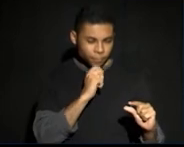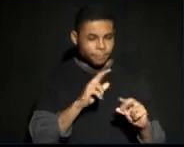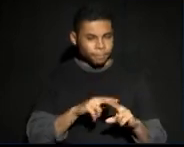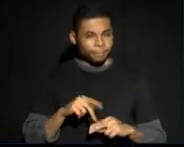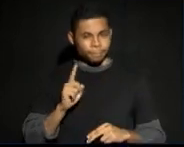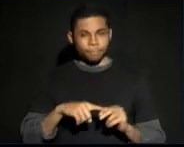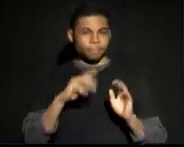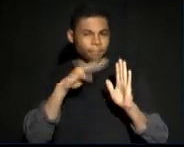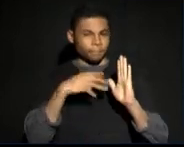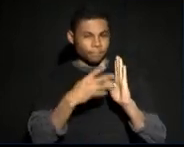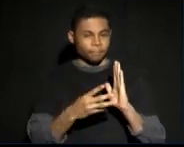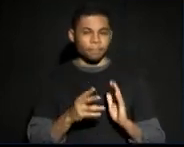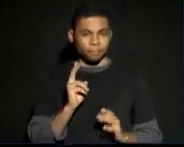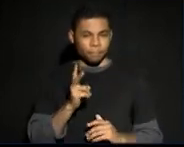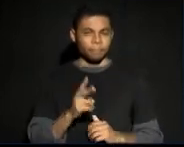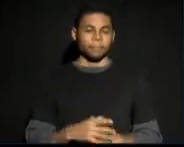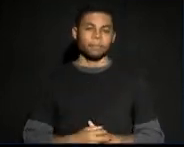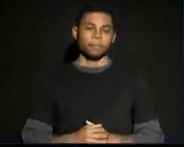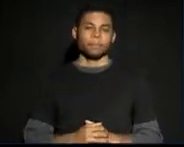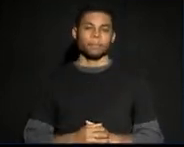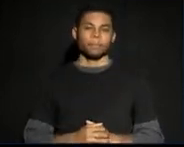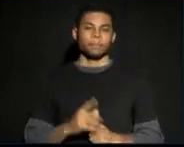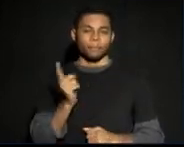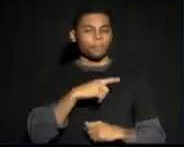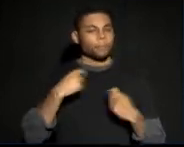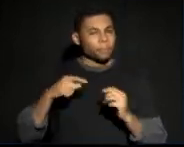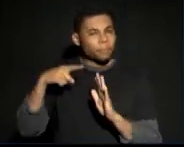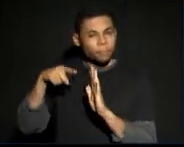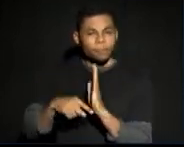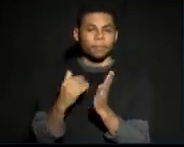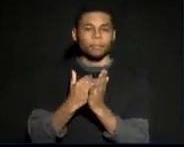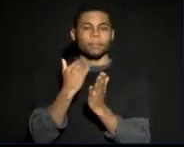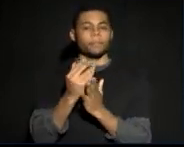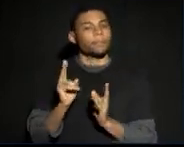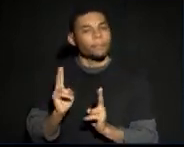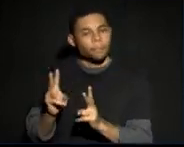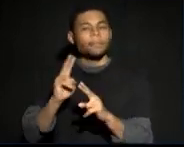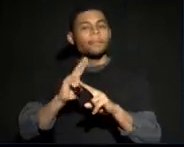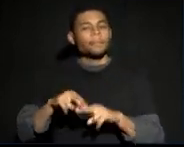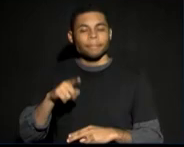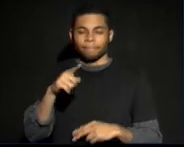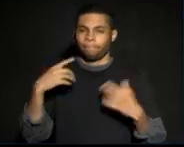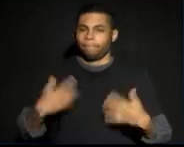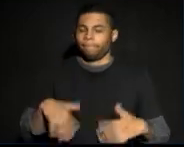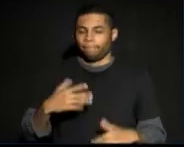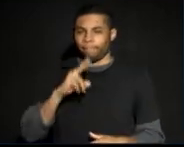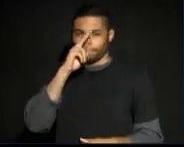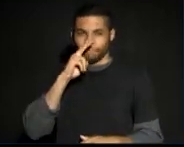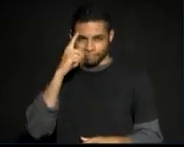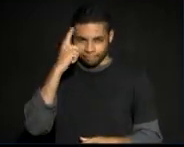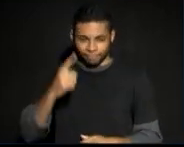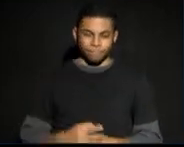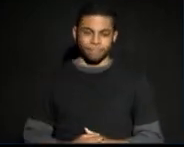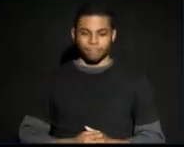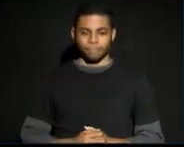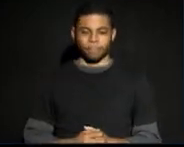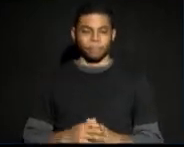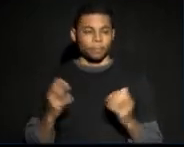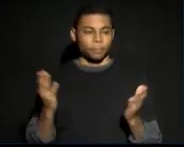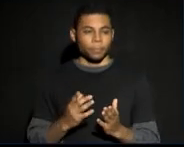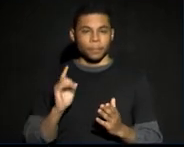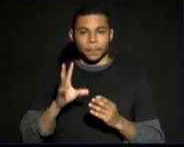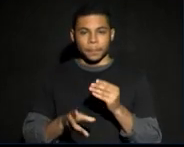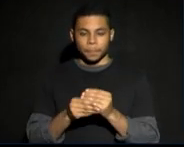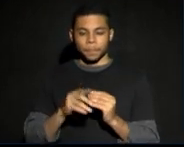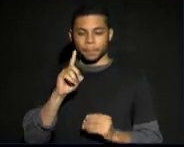então é uma agenda que a gente é tem que aprofundar e dar continuidade a ela porque é muito virtuosa Oi e